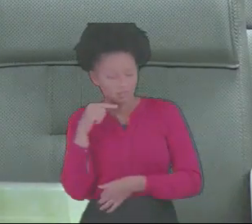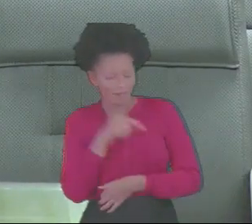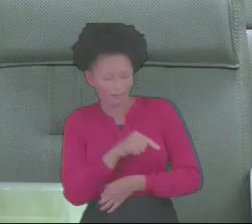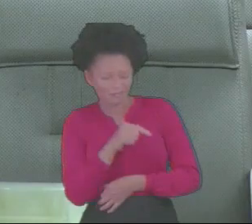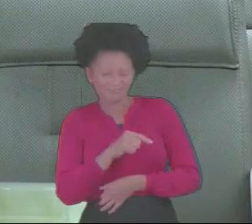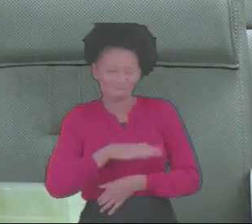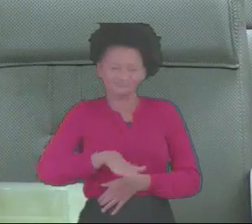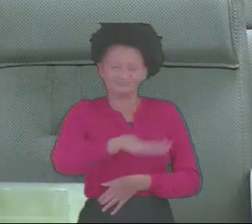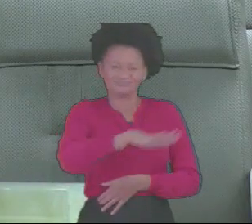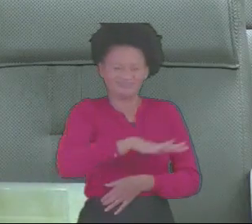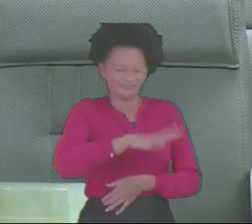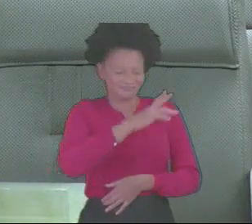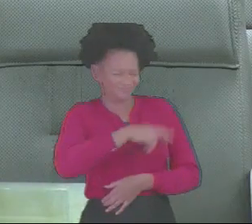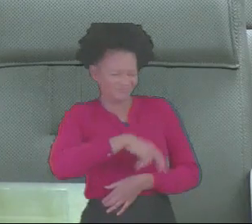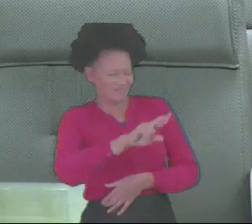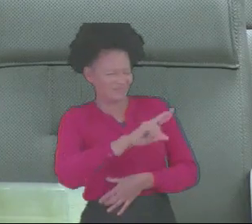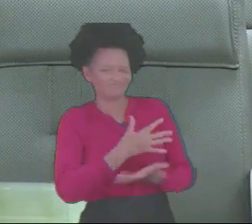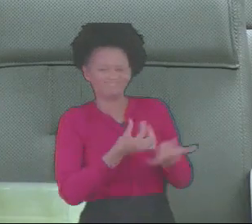falida